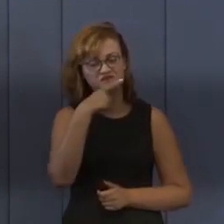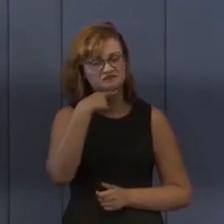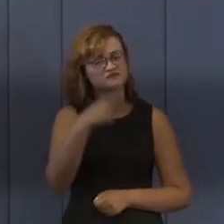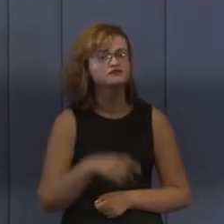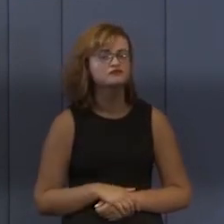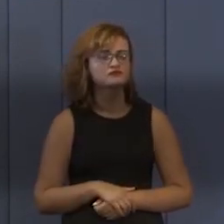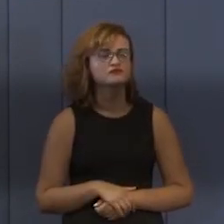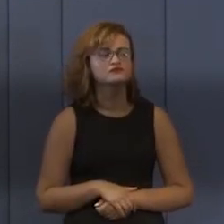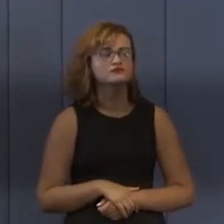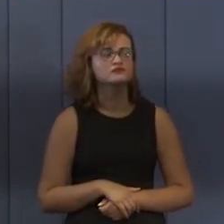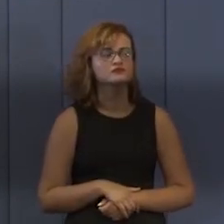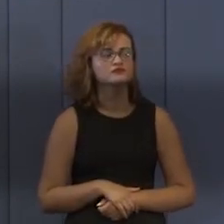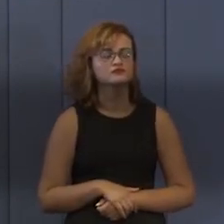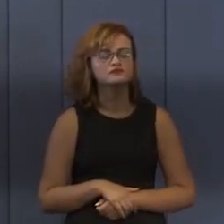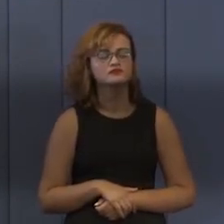dia.